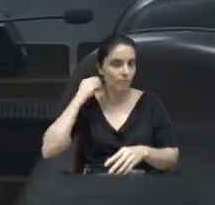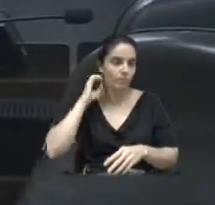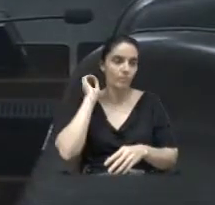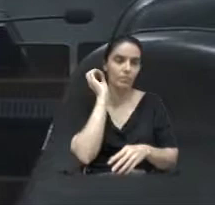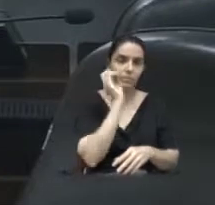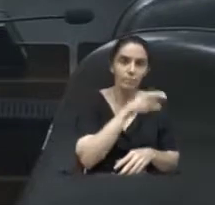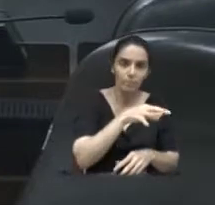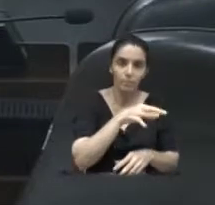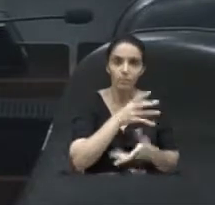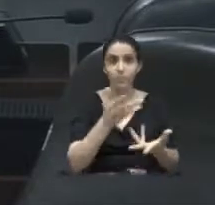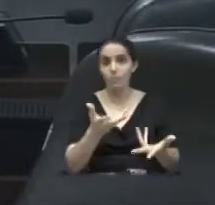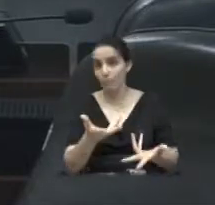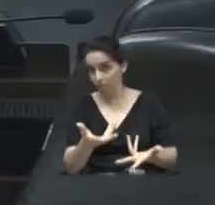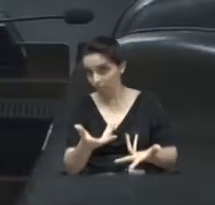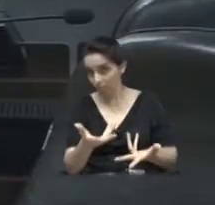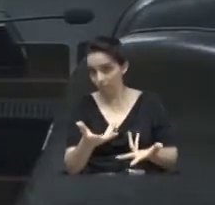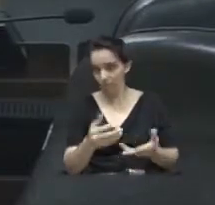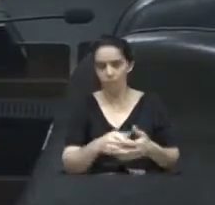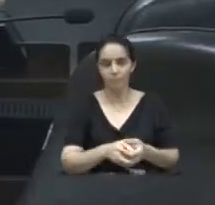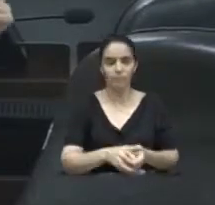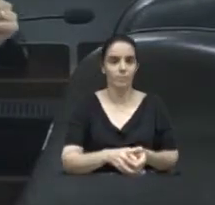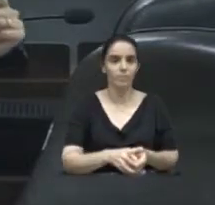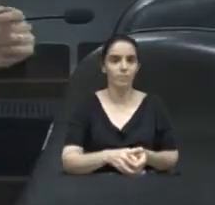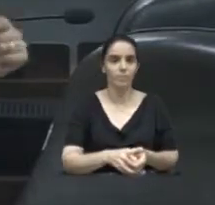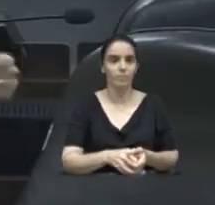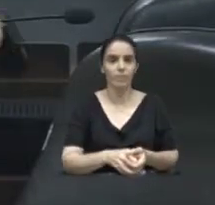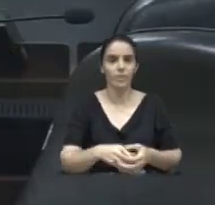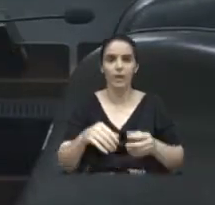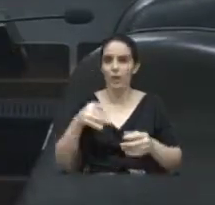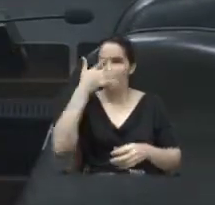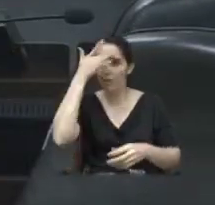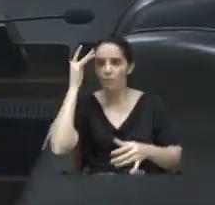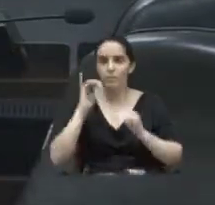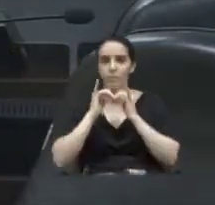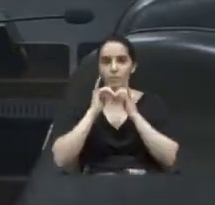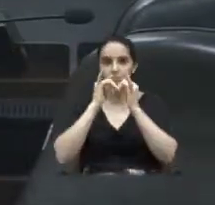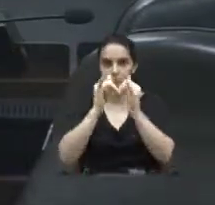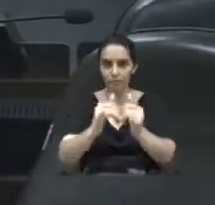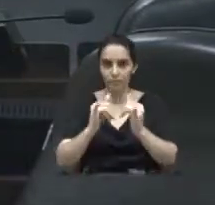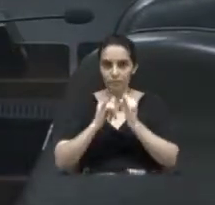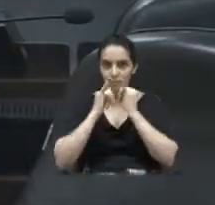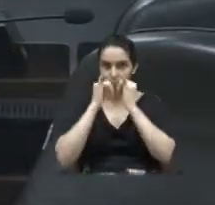fase do aterro. E, como muitas pessoas propagaram de forma equivocada nas